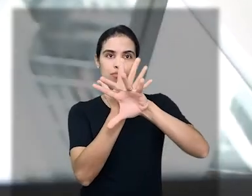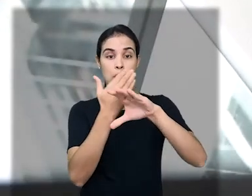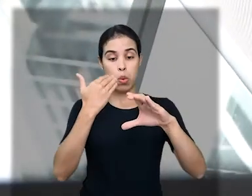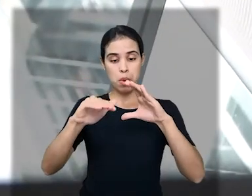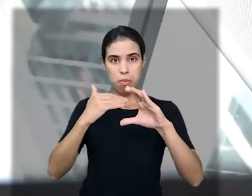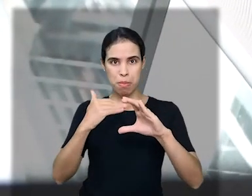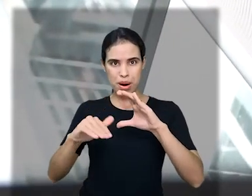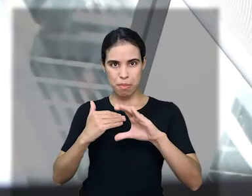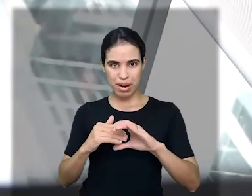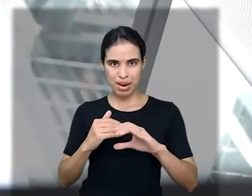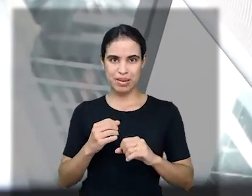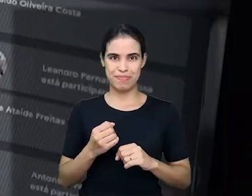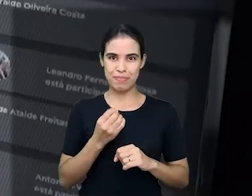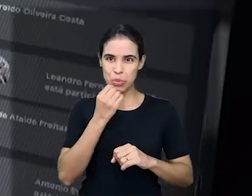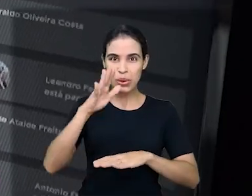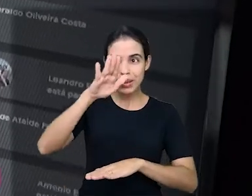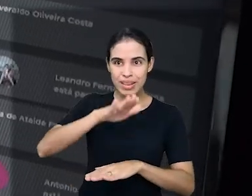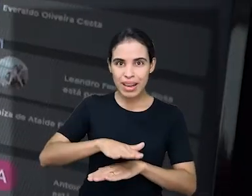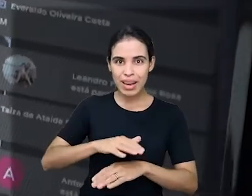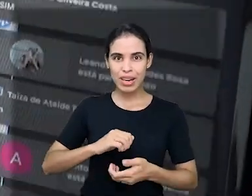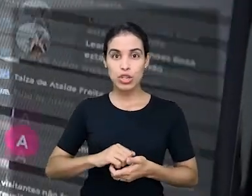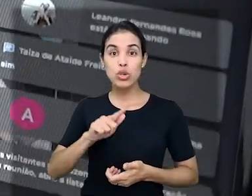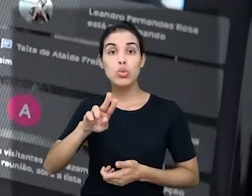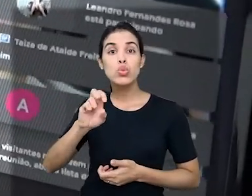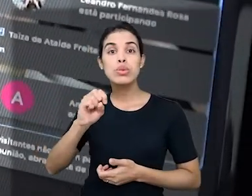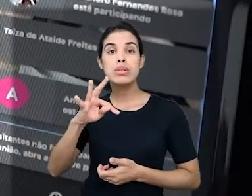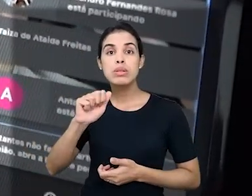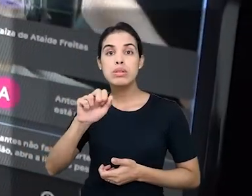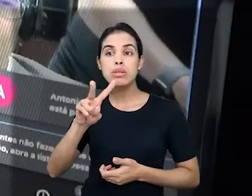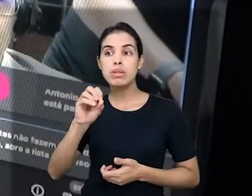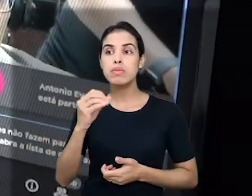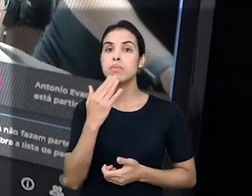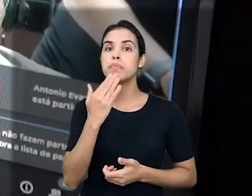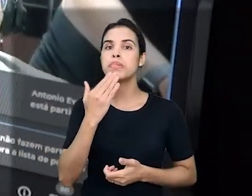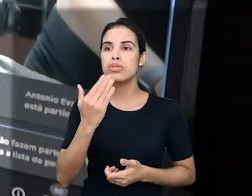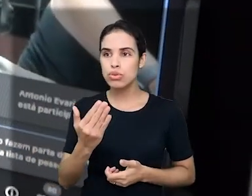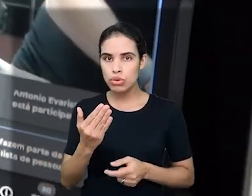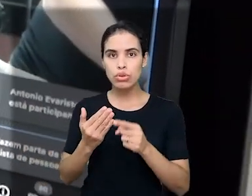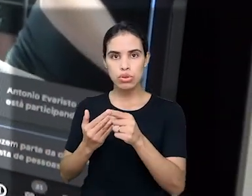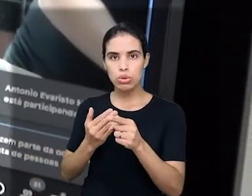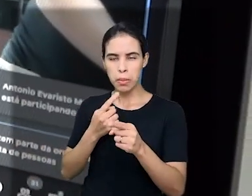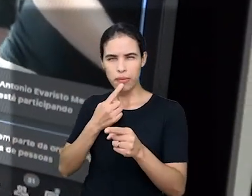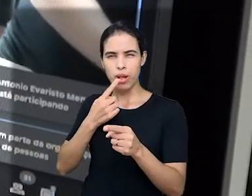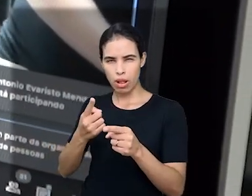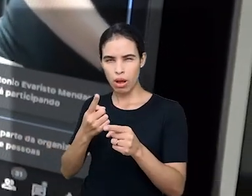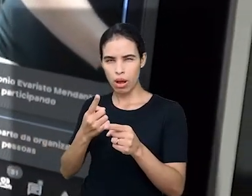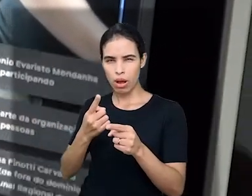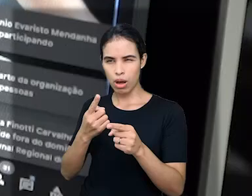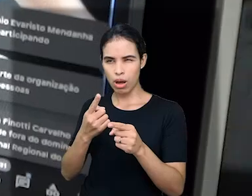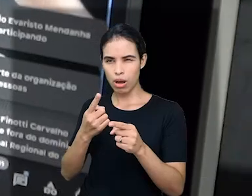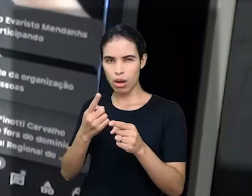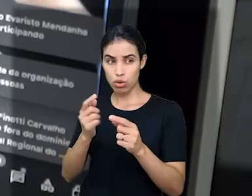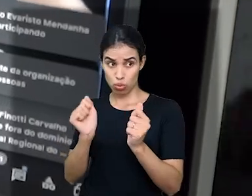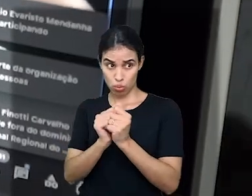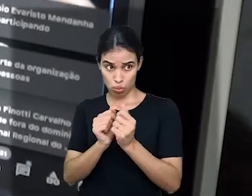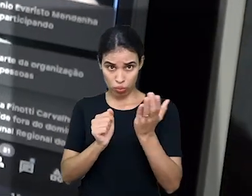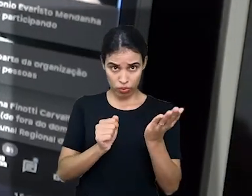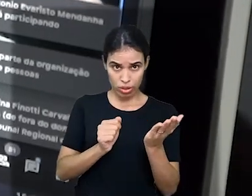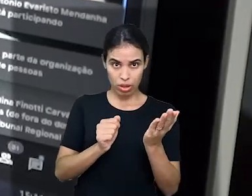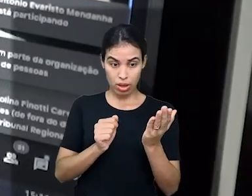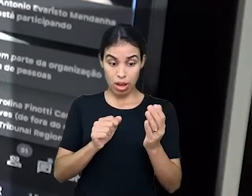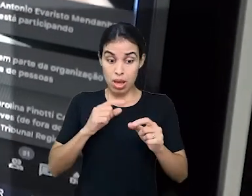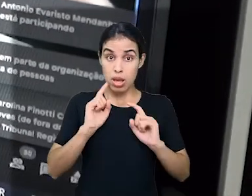Olá, boa tarde. Gustavo Toledo pediu para falar especificamente com você depois